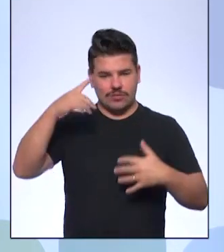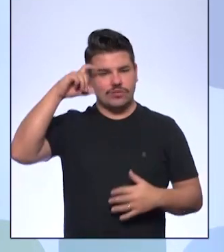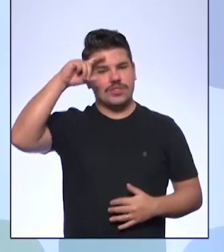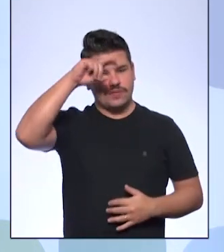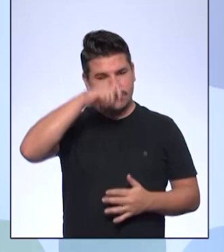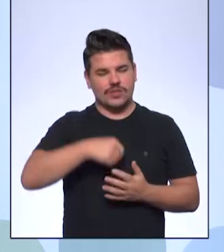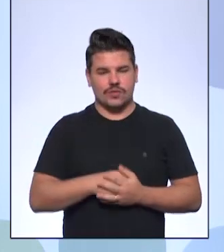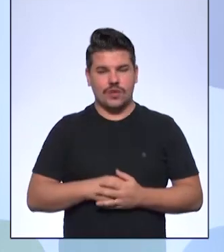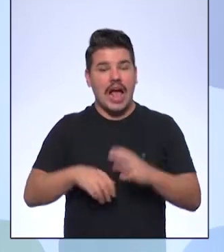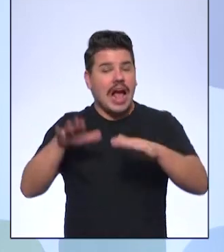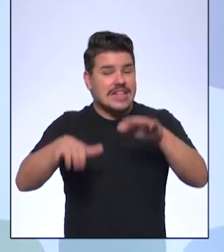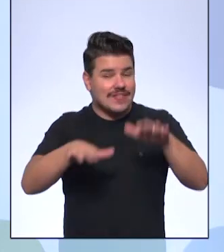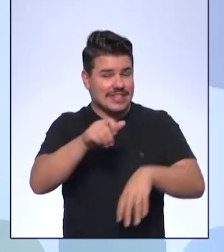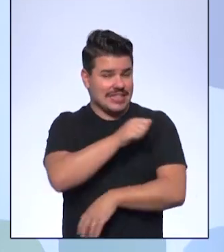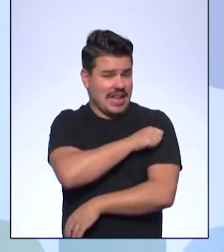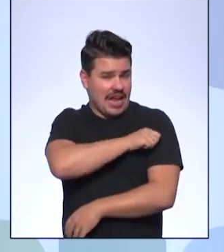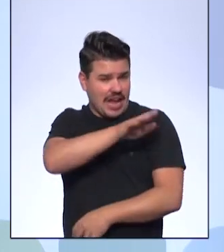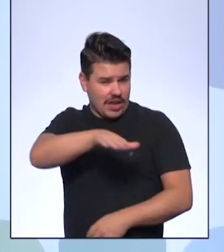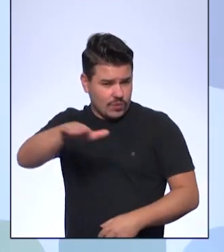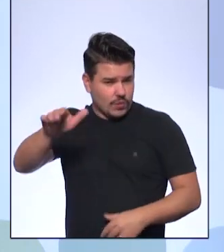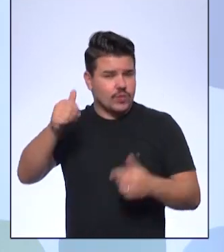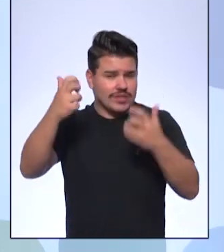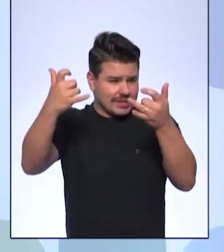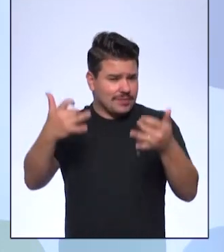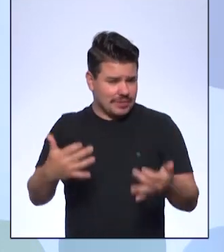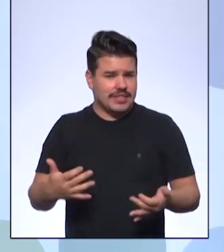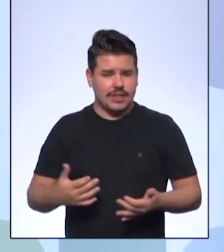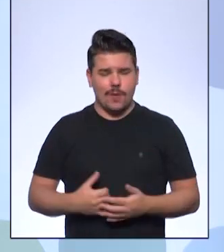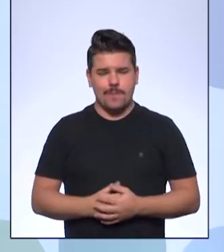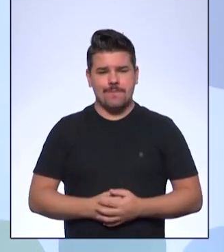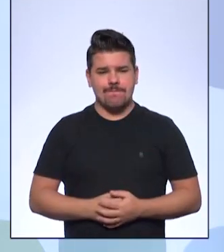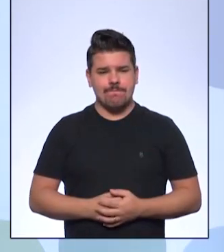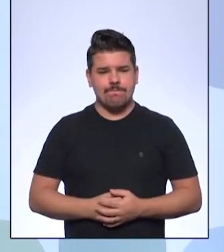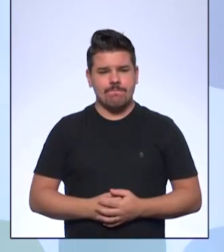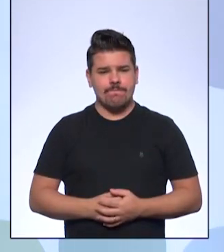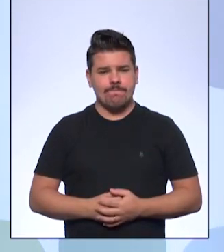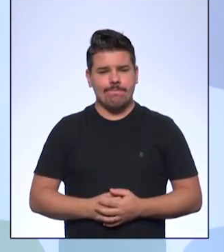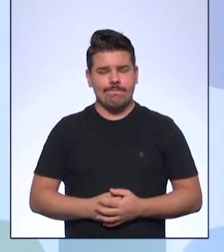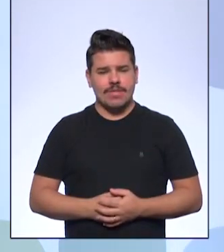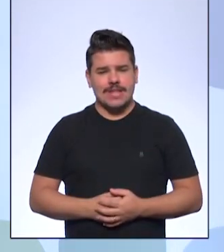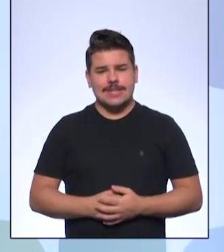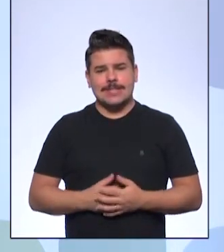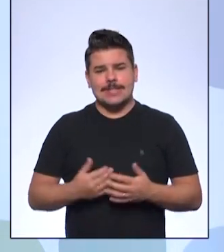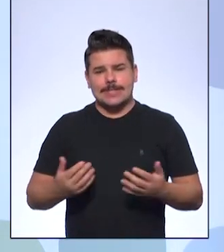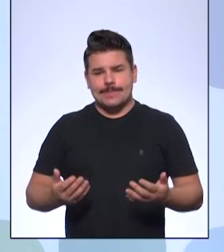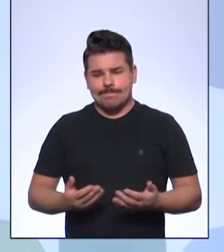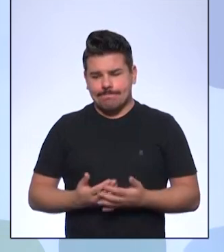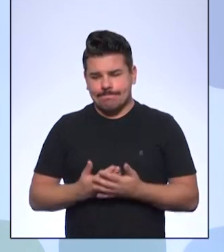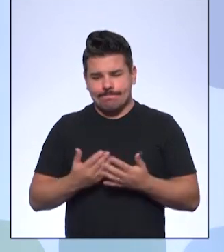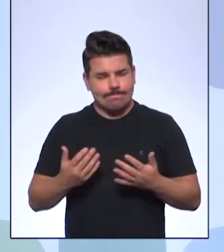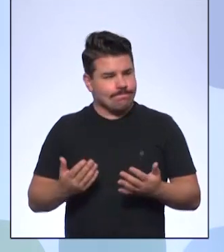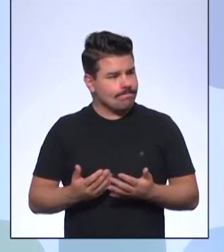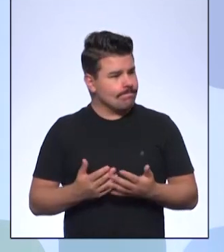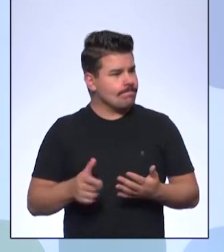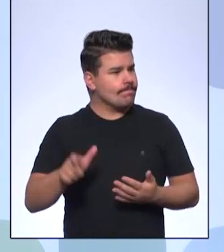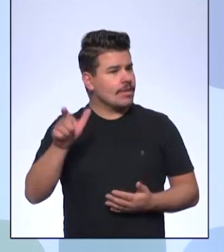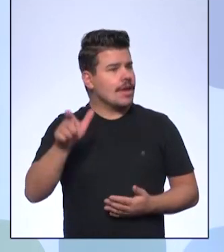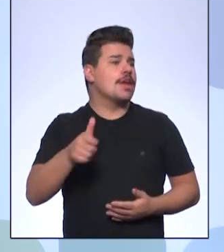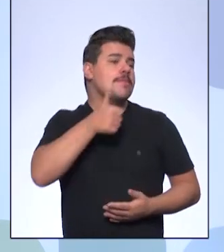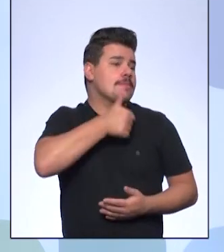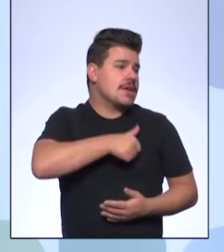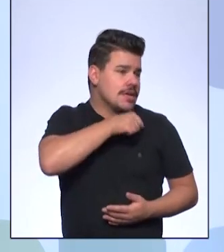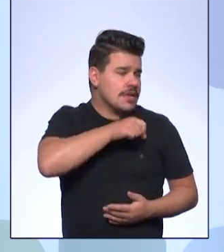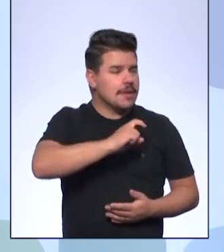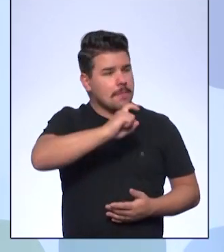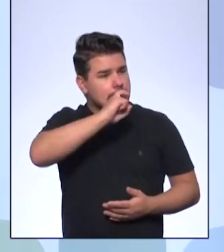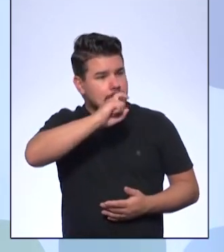Muitos alunos aqui estão falando a questão do responsável olhar.